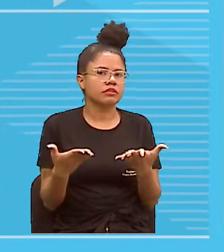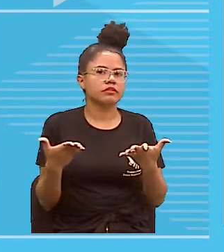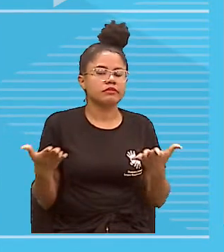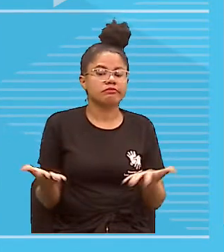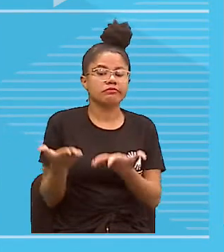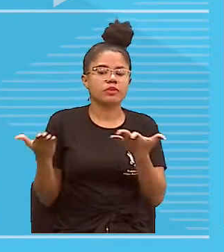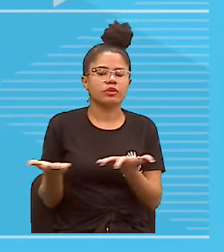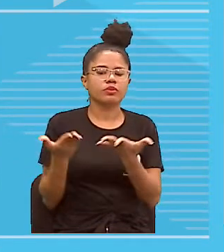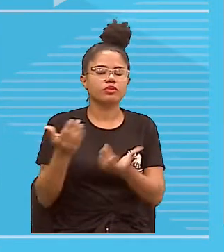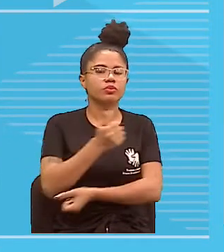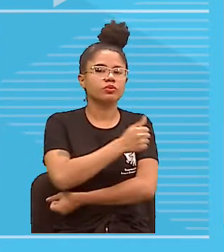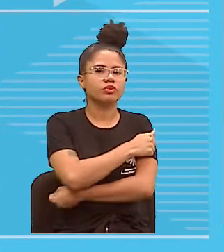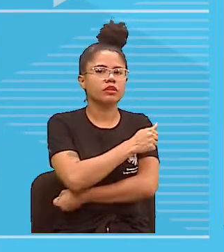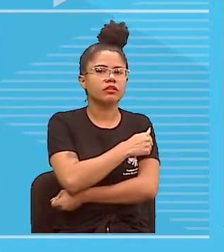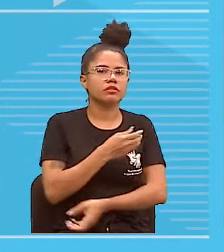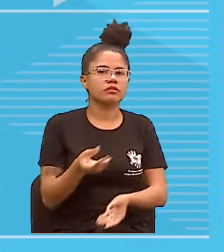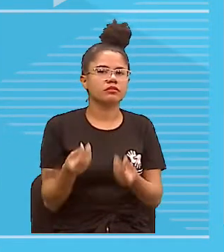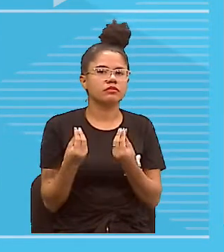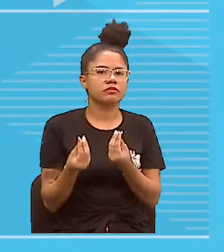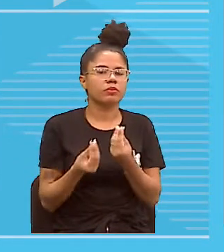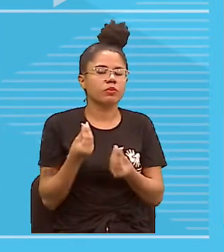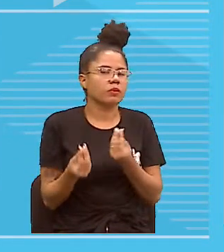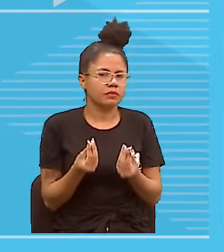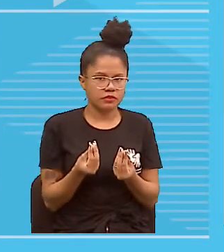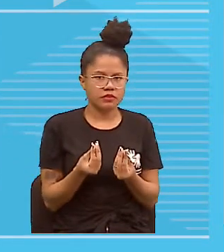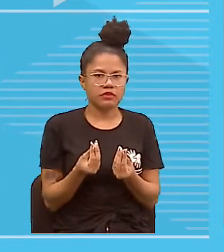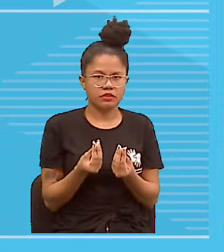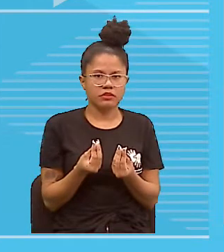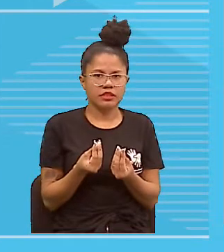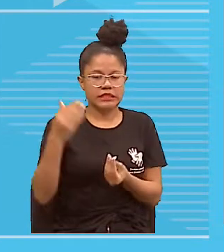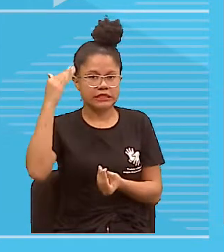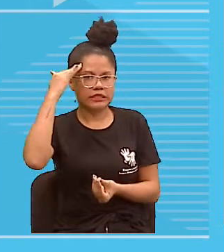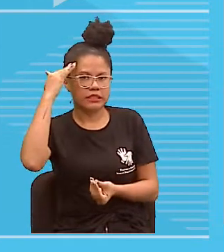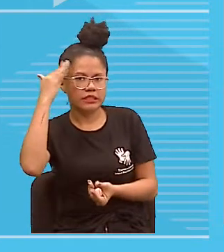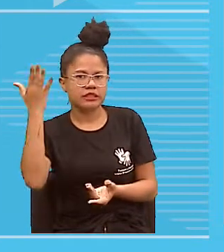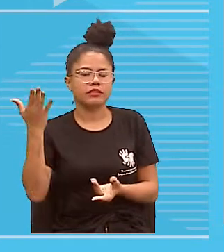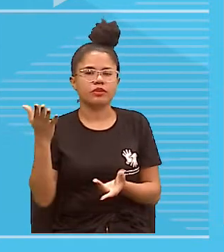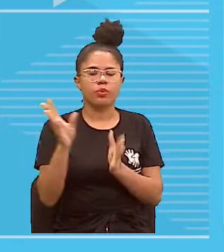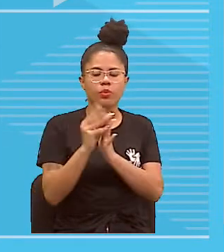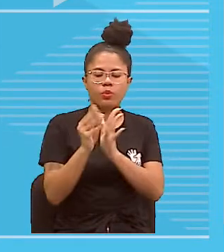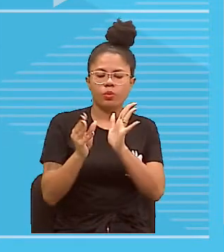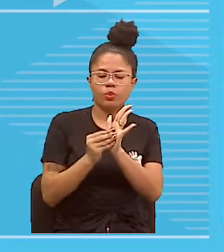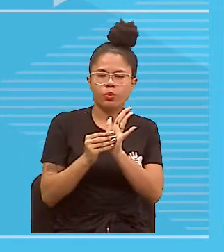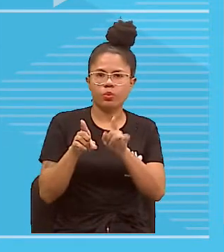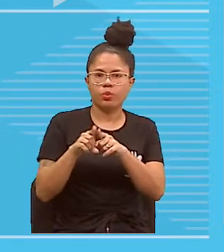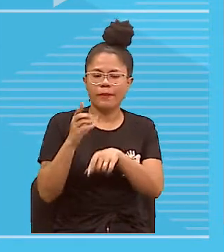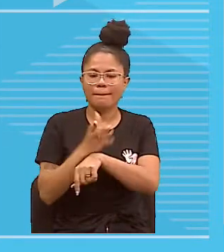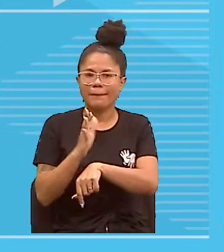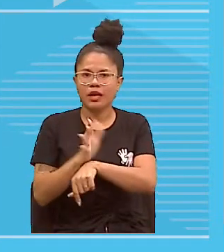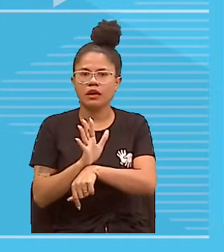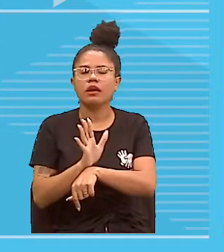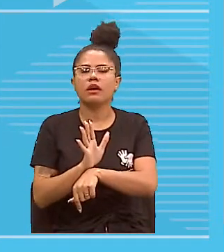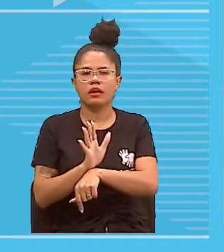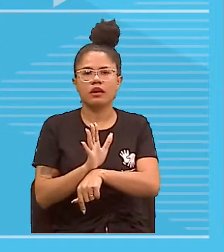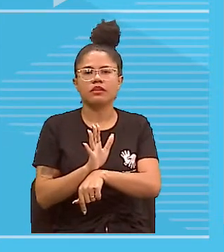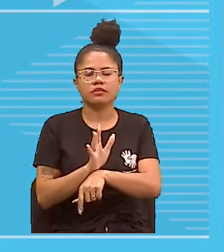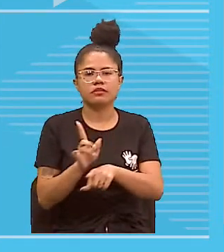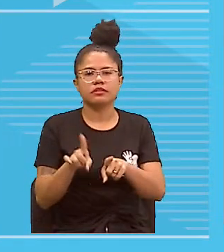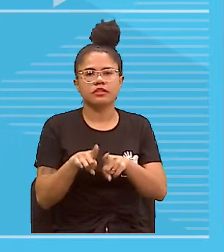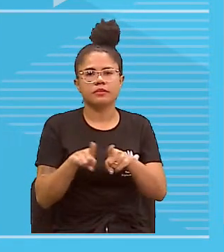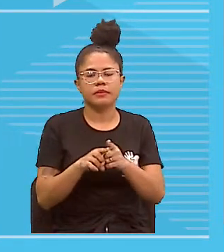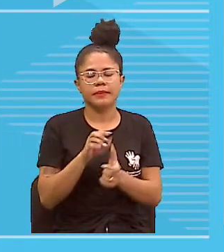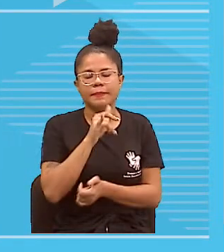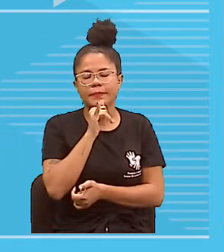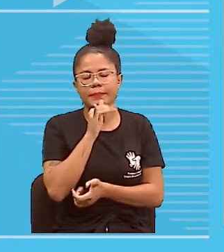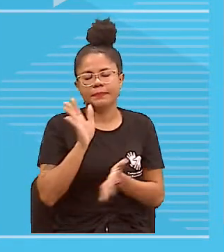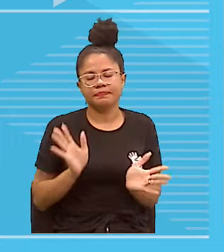dos estudantes com o conteúdo e a prática pedagógica. Estão associados. Então, se eu sou protagonista